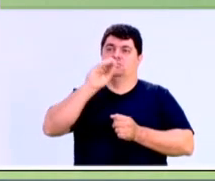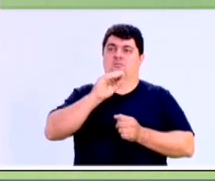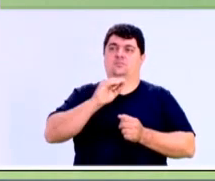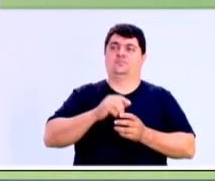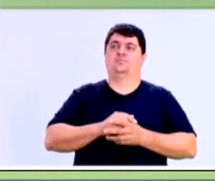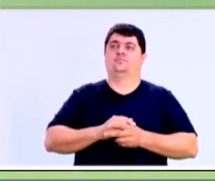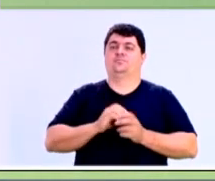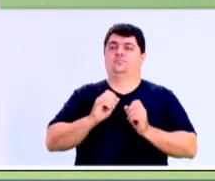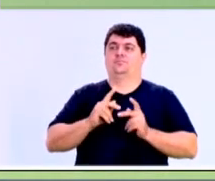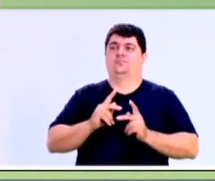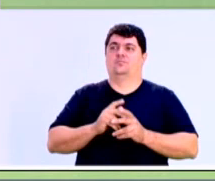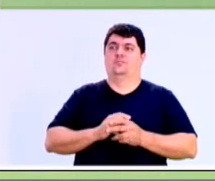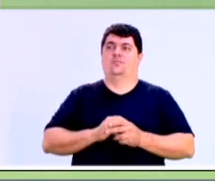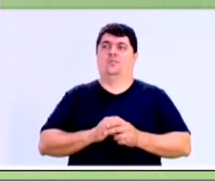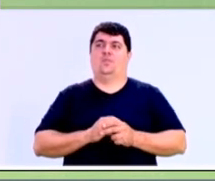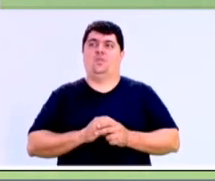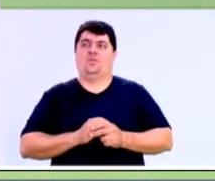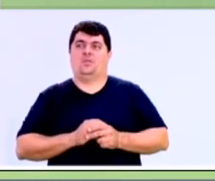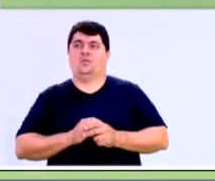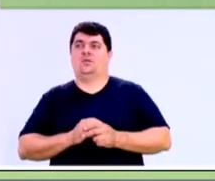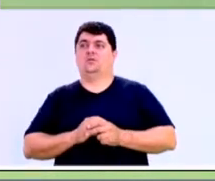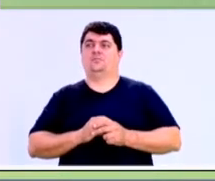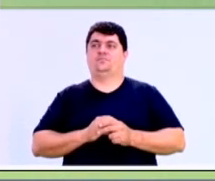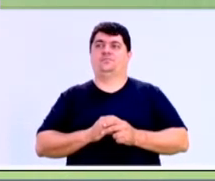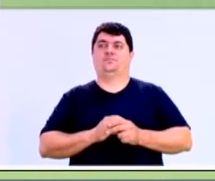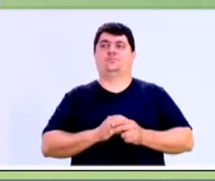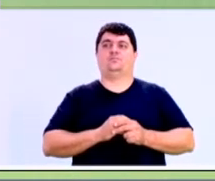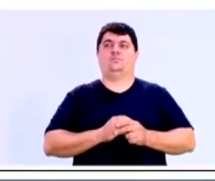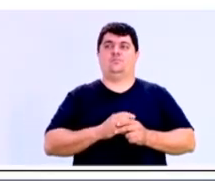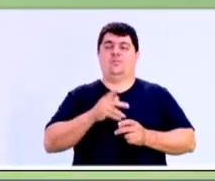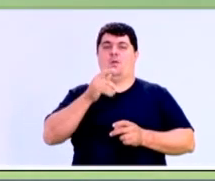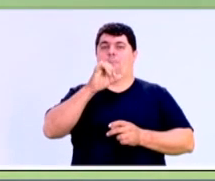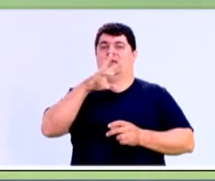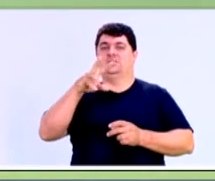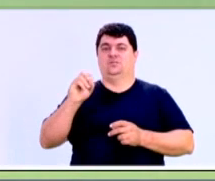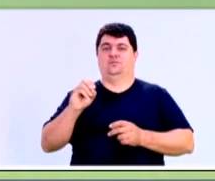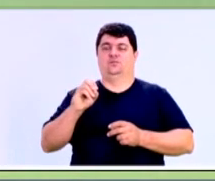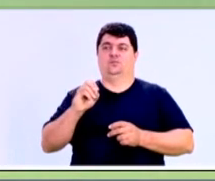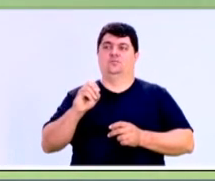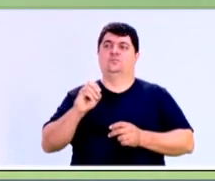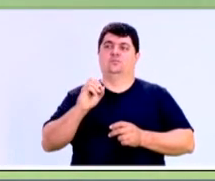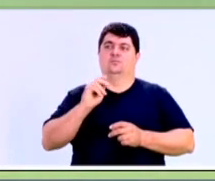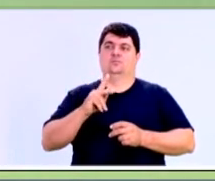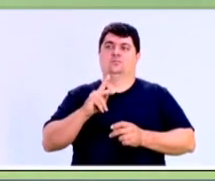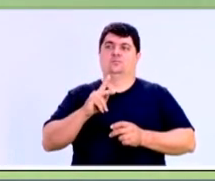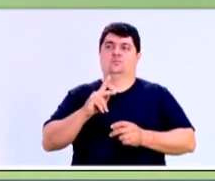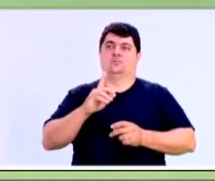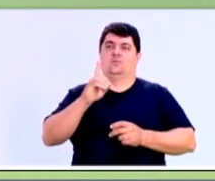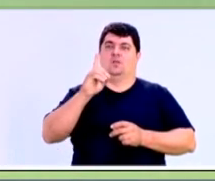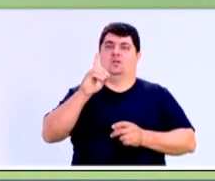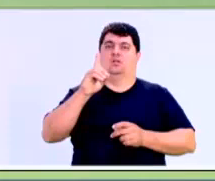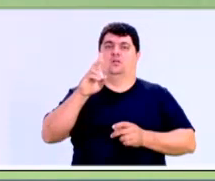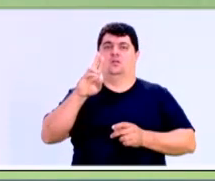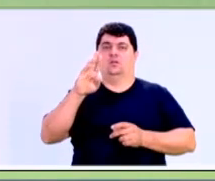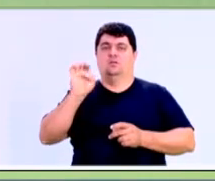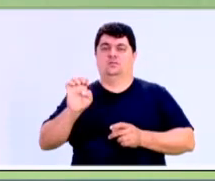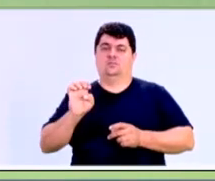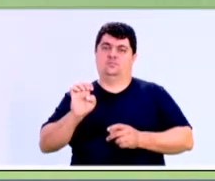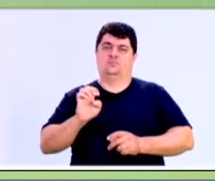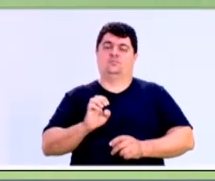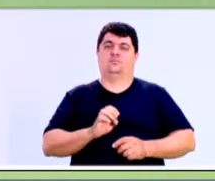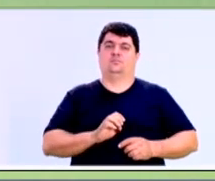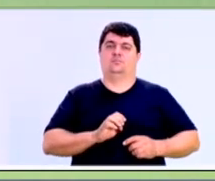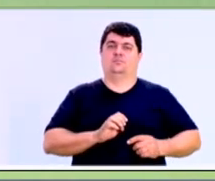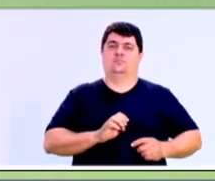cálculo, beleza? Balanço patrimonial, a parte do passivo, ok? E aqui a minha